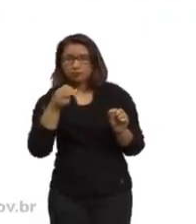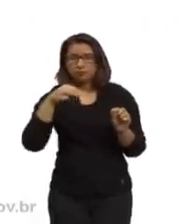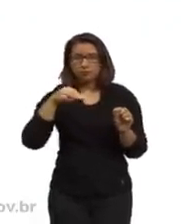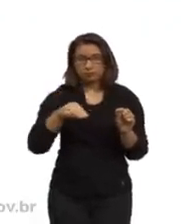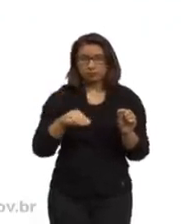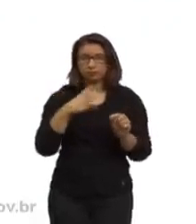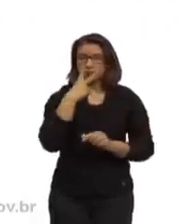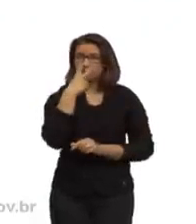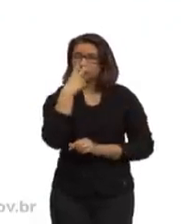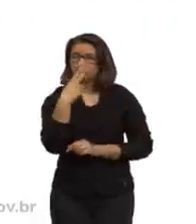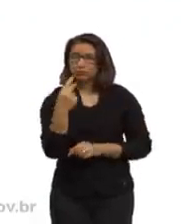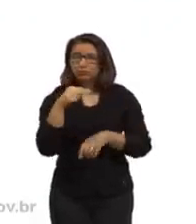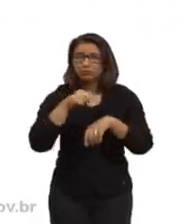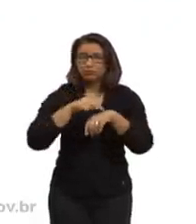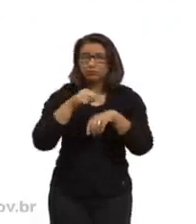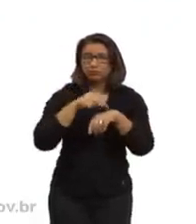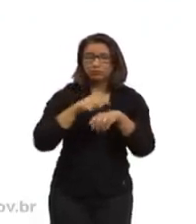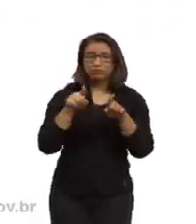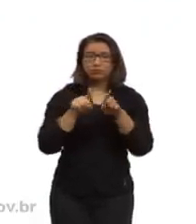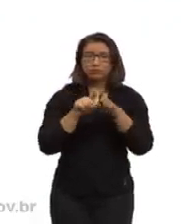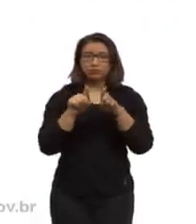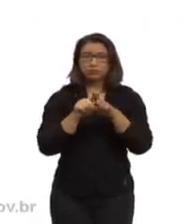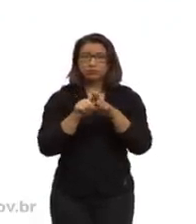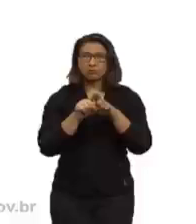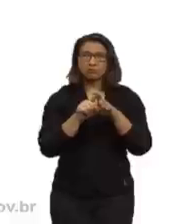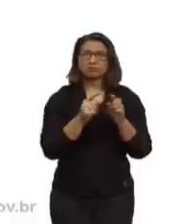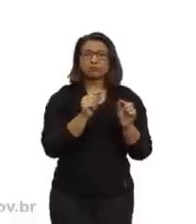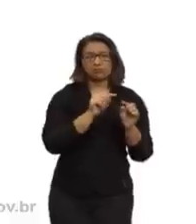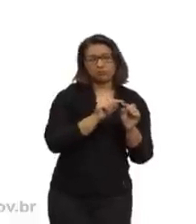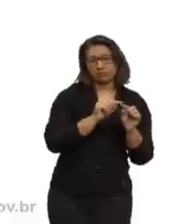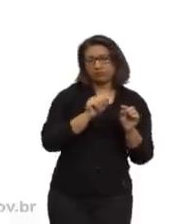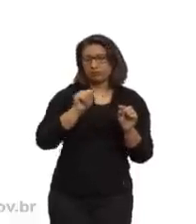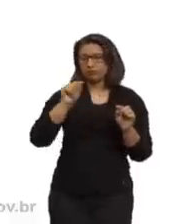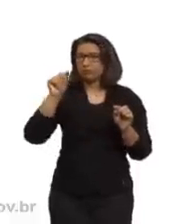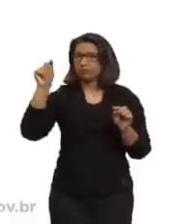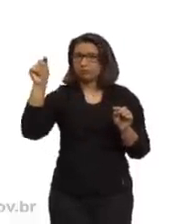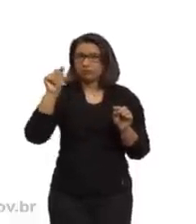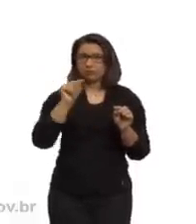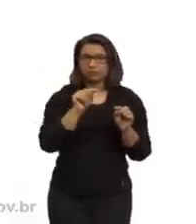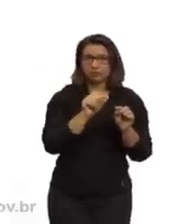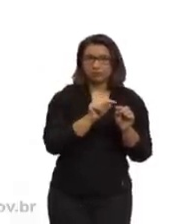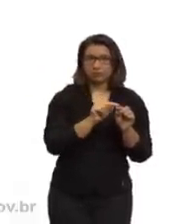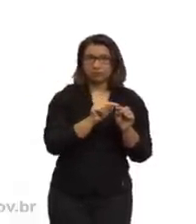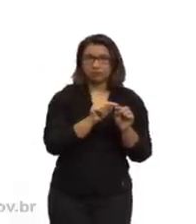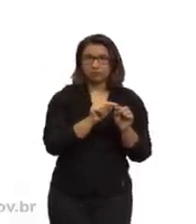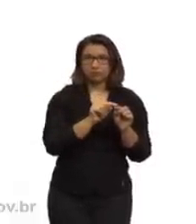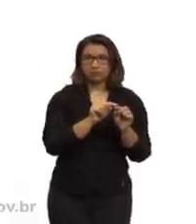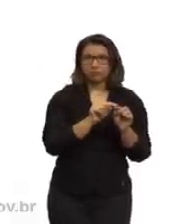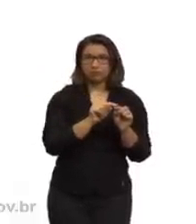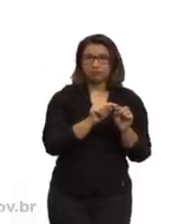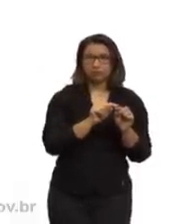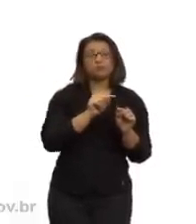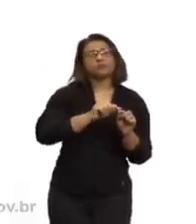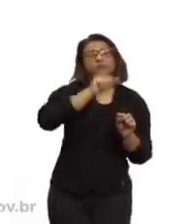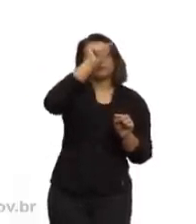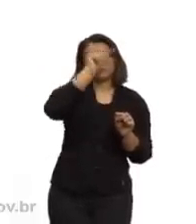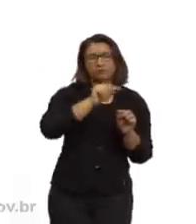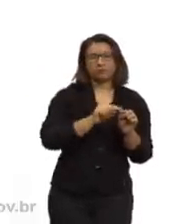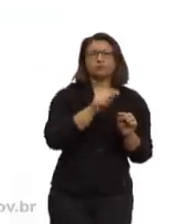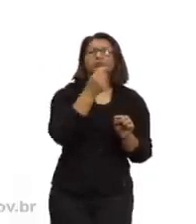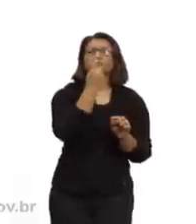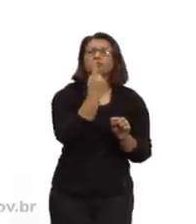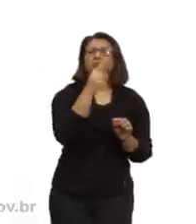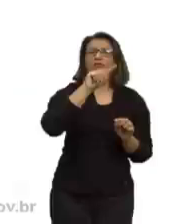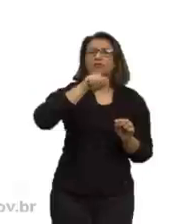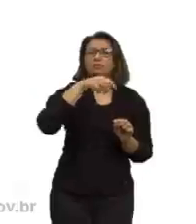No mesmo instante em que uma barra vertical de 1,80m, ou 1,8m, de altura, projeta uma